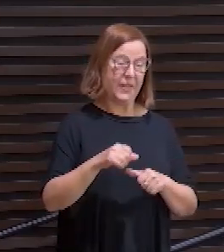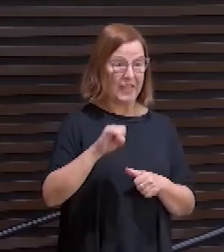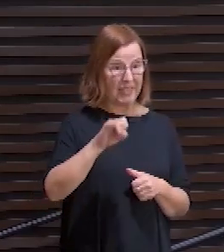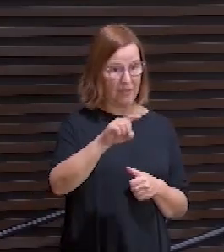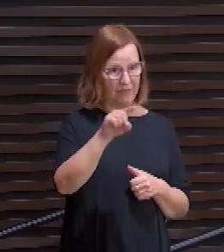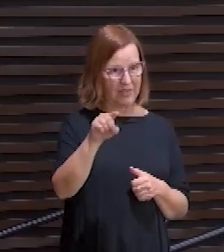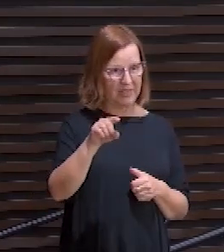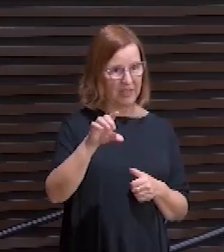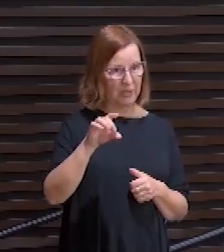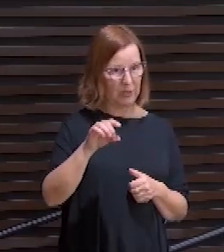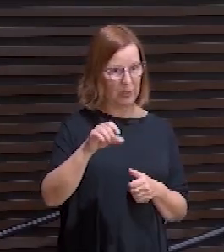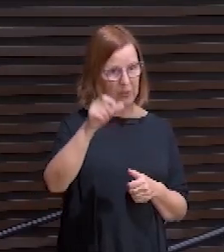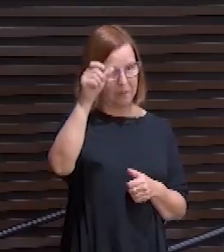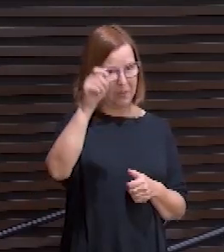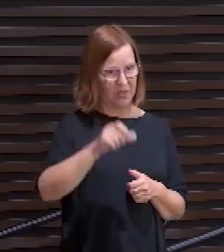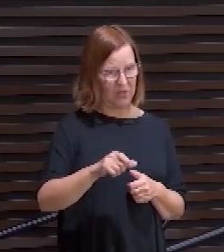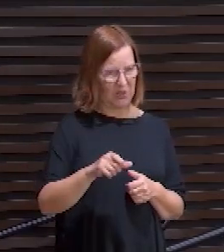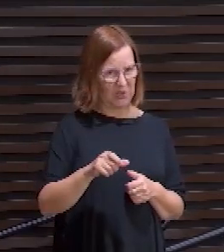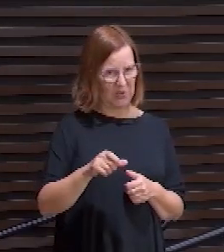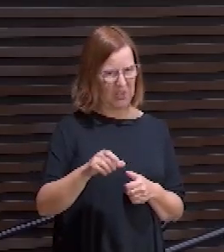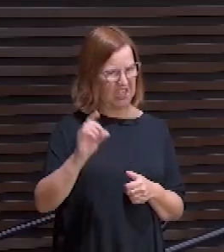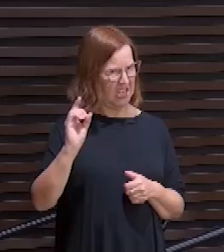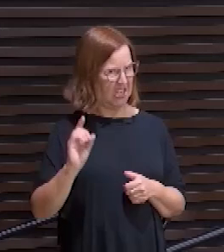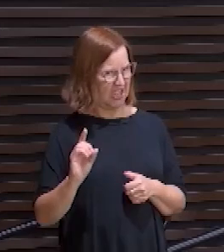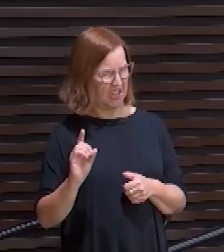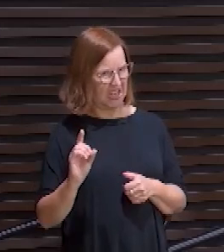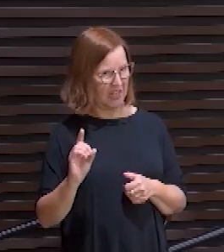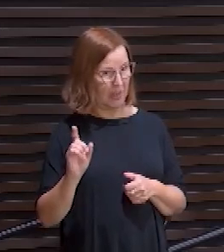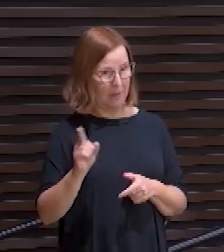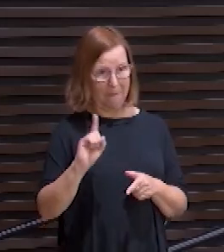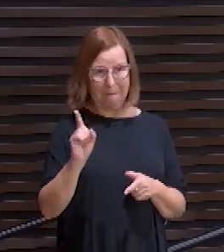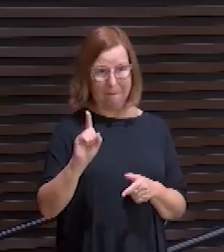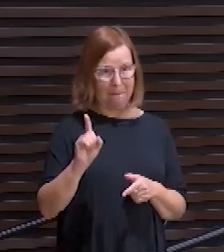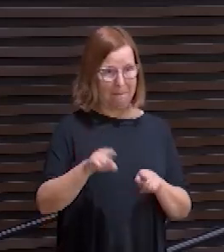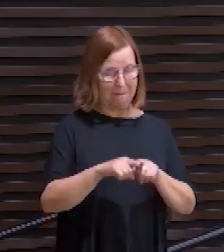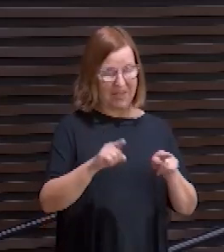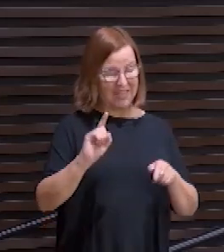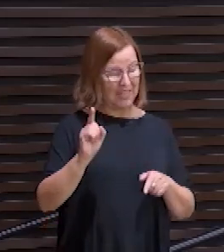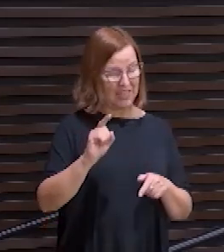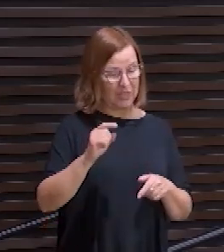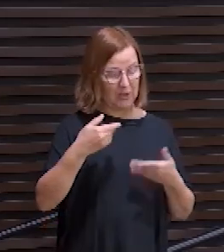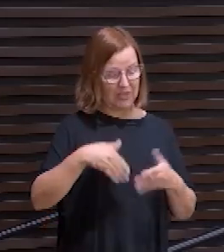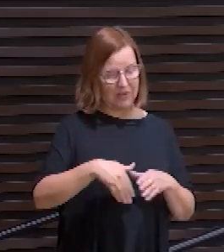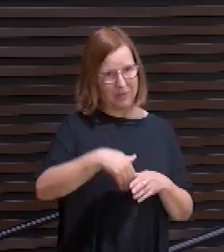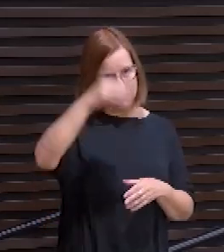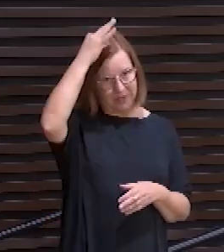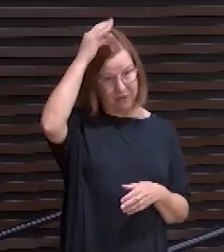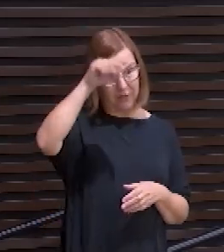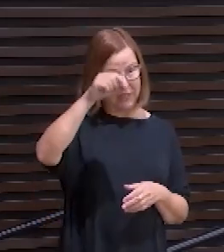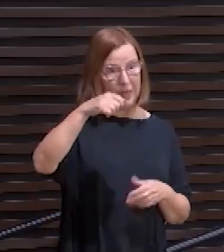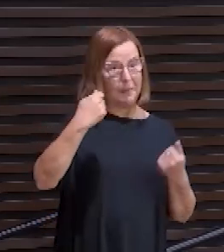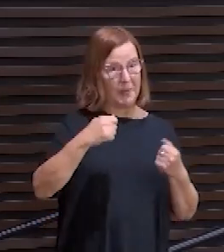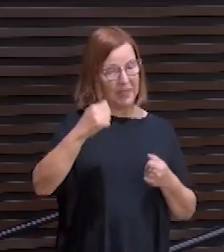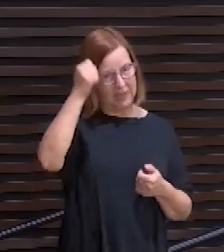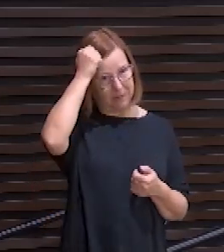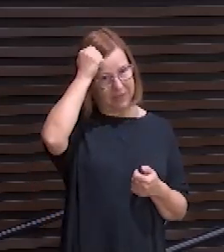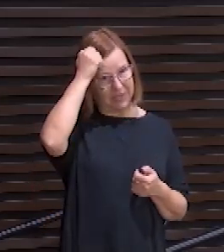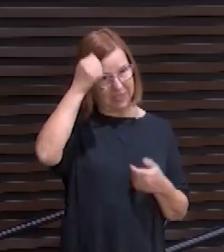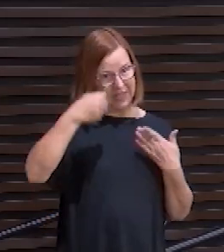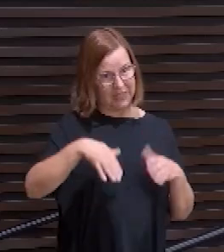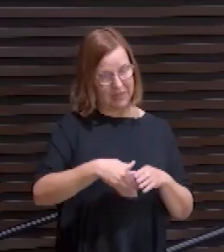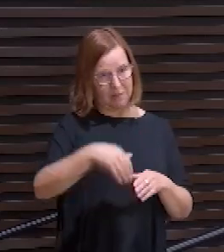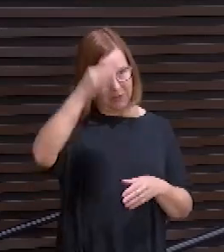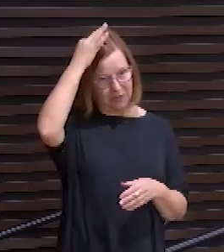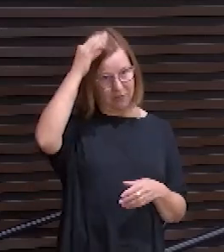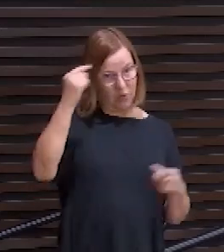é apenas um cara conservador de direita, mas que ainda não nasceu de novo, você precisa se arrepender e nascer de novo. Caso contrário, quando